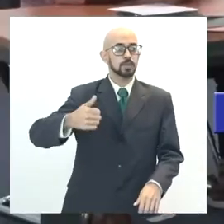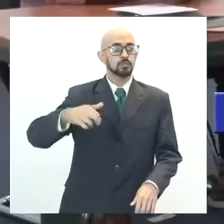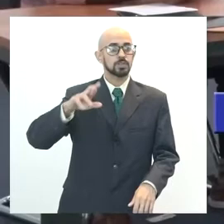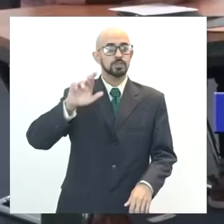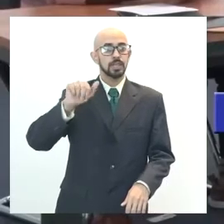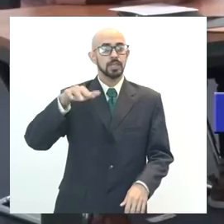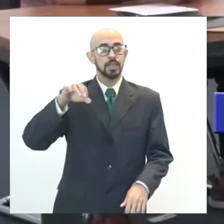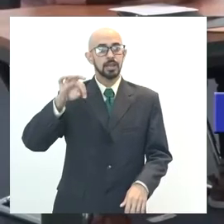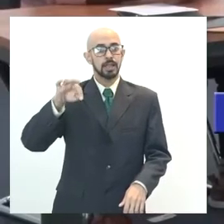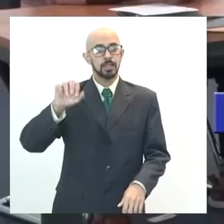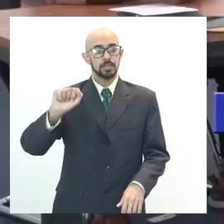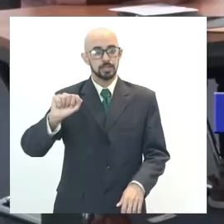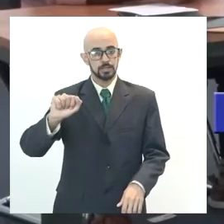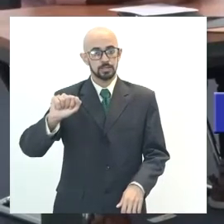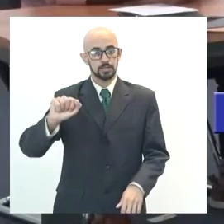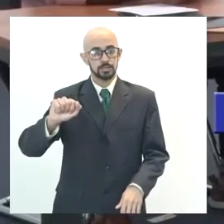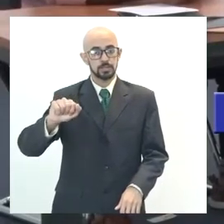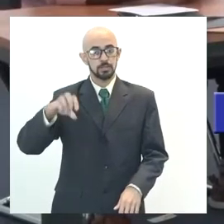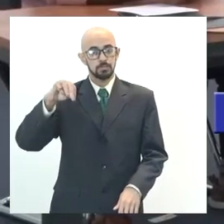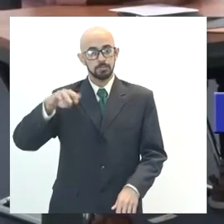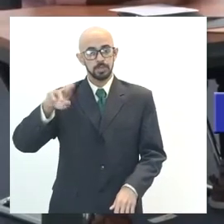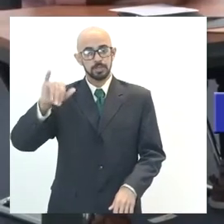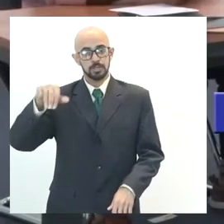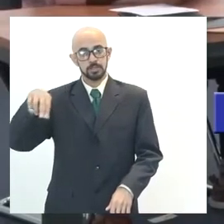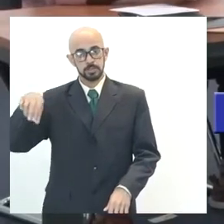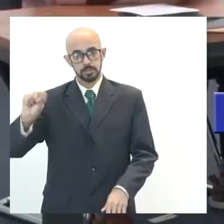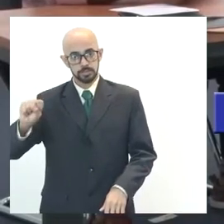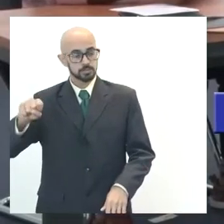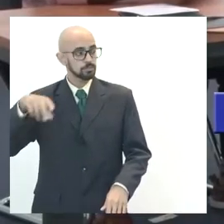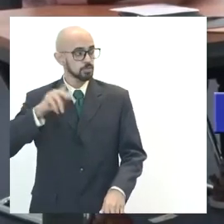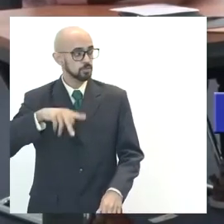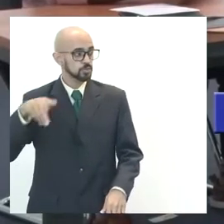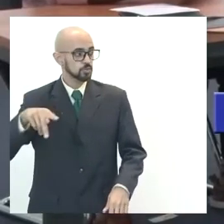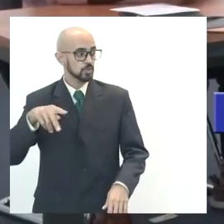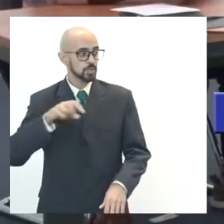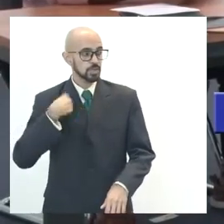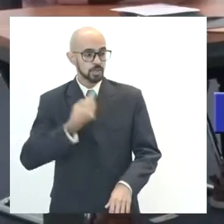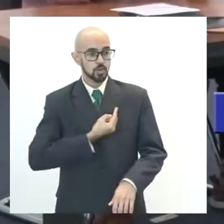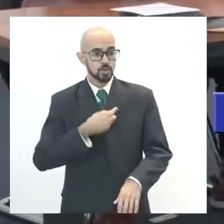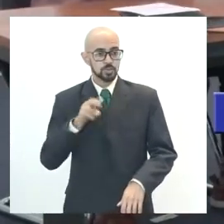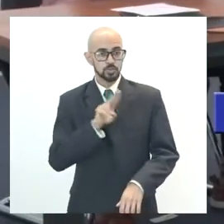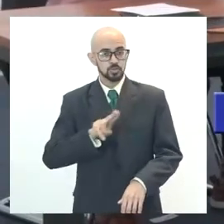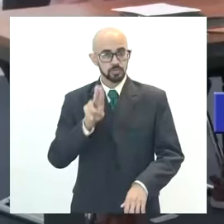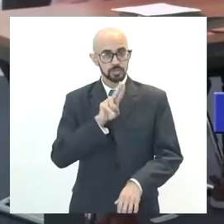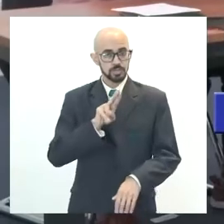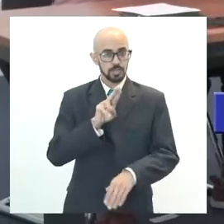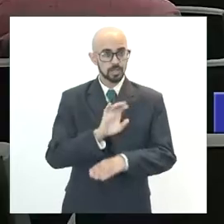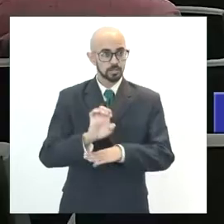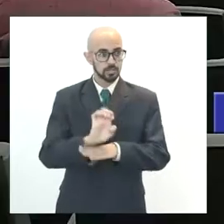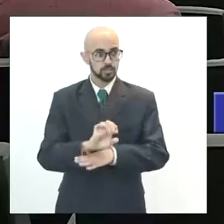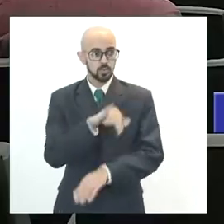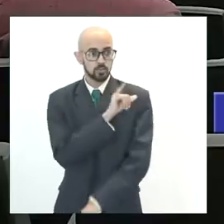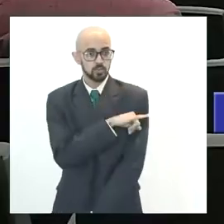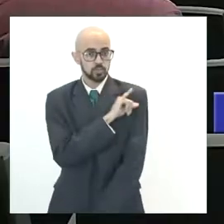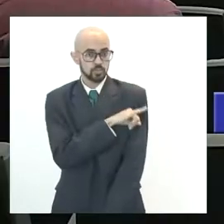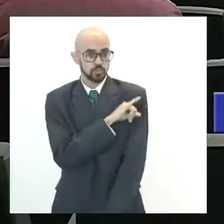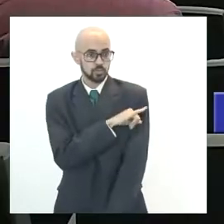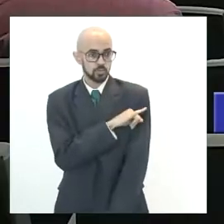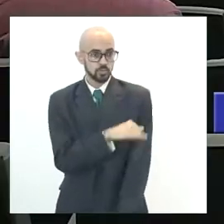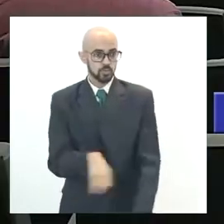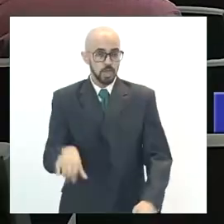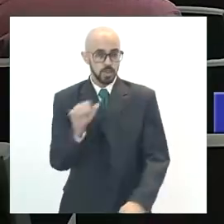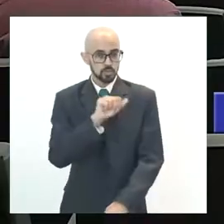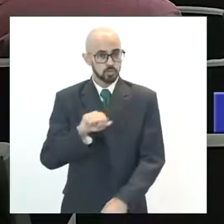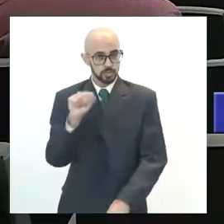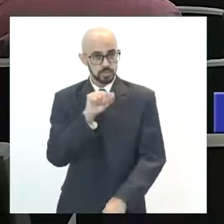Renata Marins professora e da nossa universidade Estado do Rio de Janeiro as do Oeste Associação dos docentes